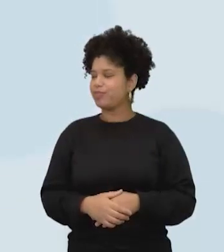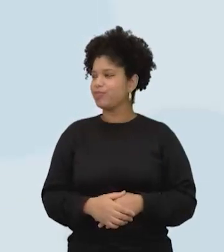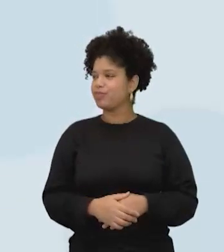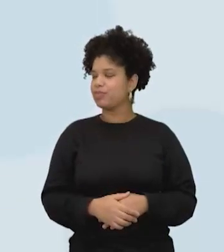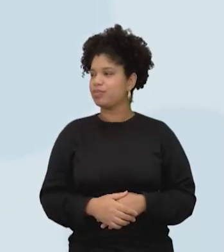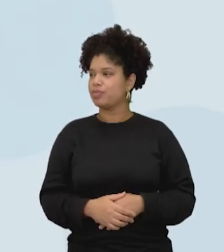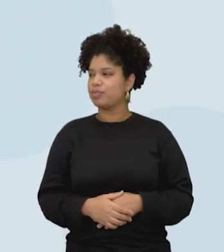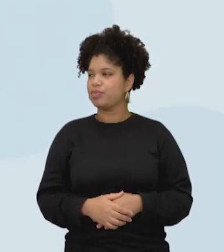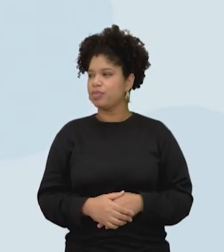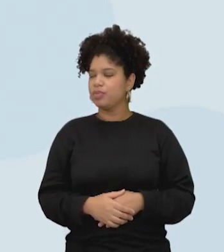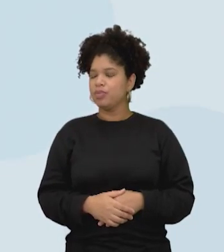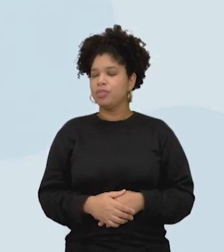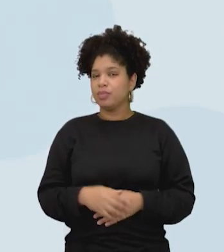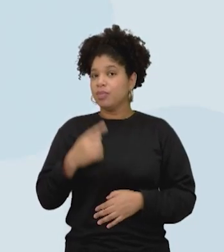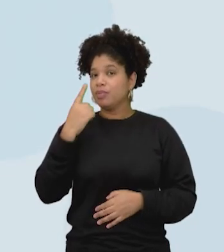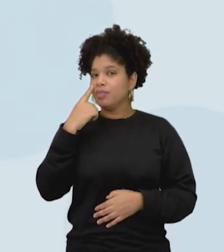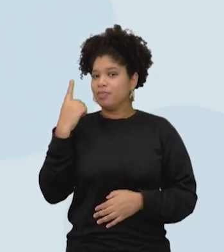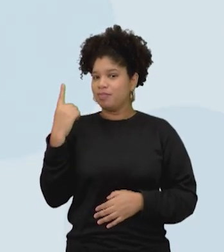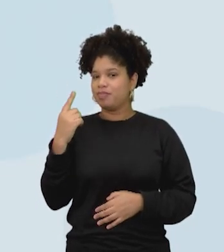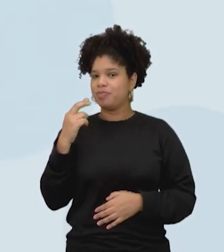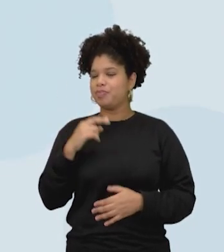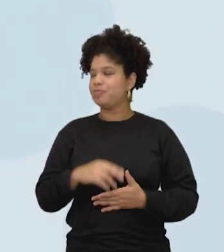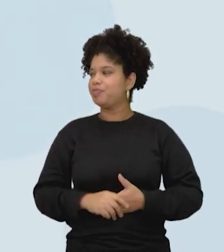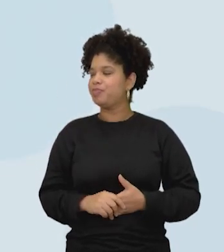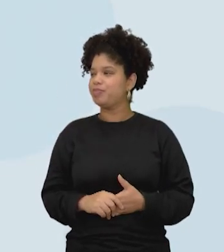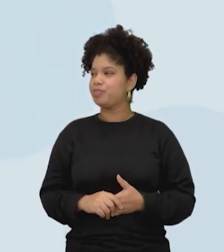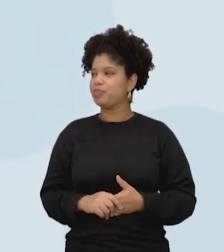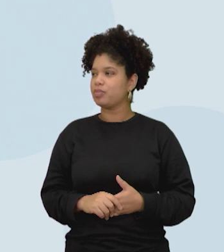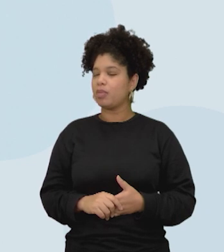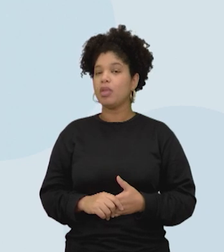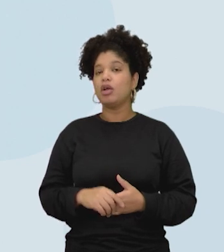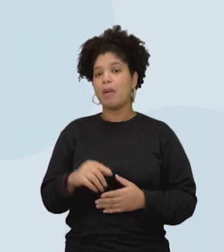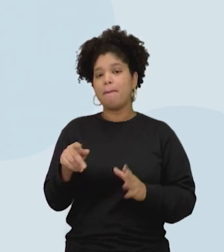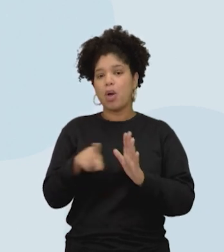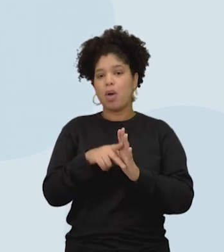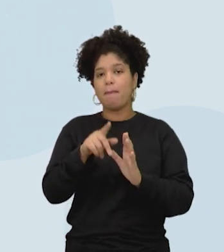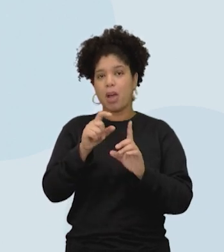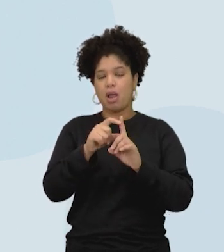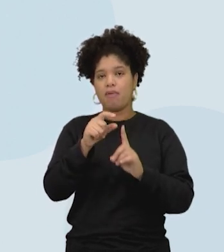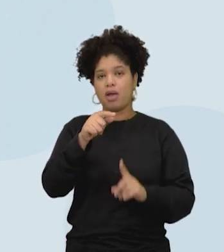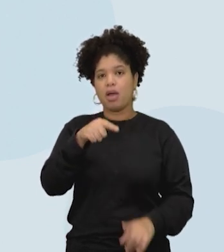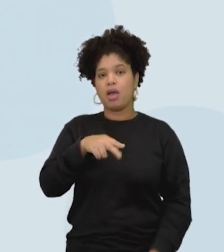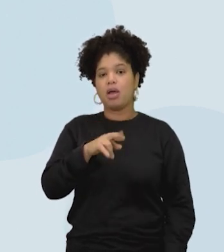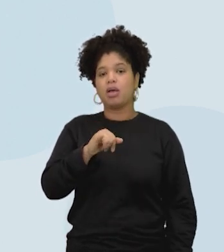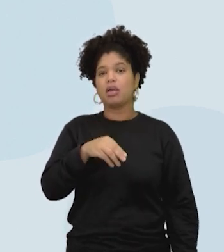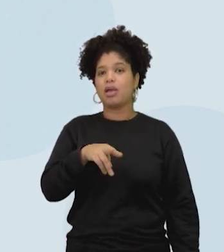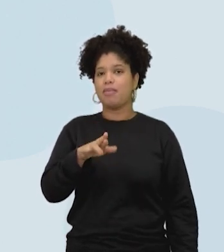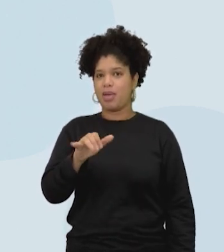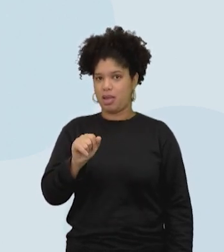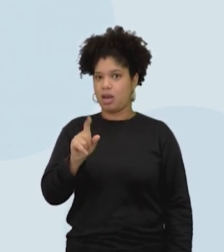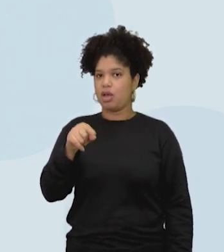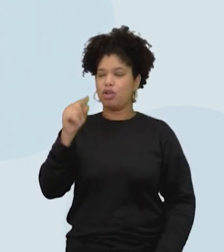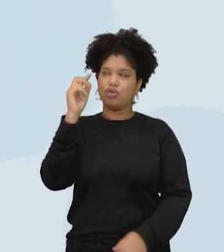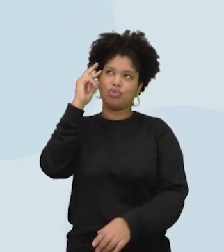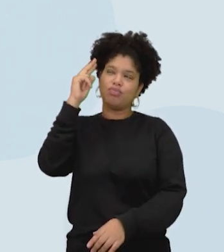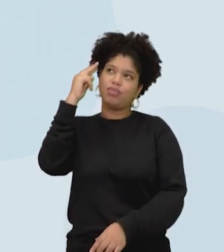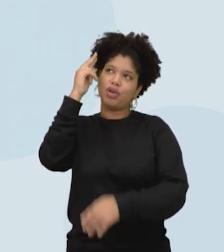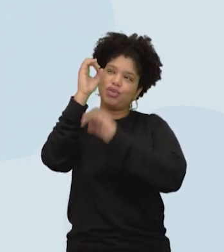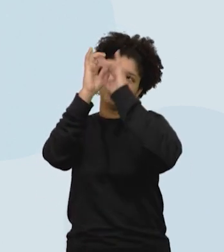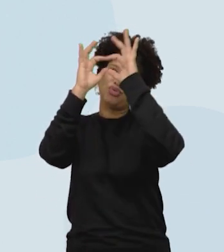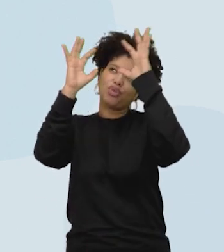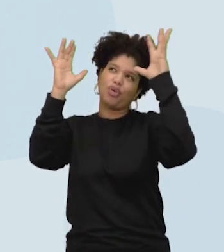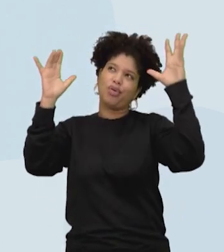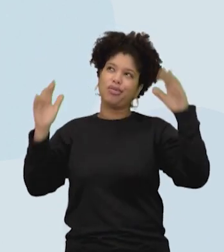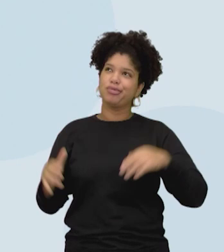assim, vê, ninguém assistiu ao formidável enterro da sua última quimera. Quimera é sonho. Ninguém assistiu quando o seu último desejo, seu último sonho foi enterrado.